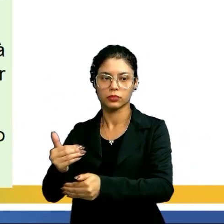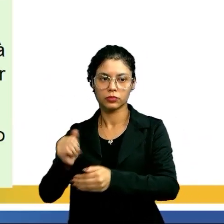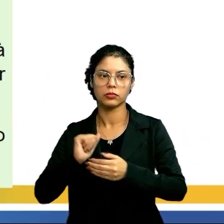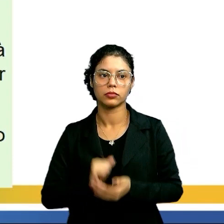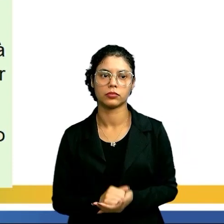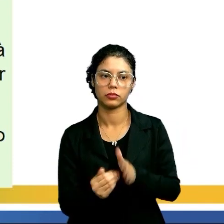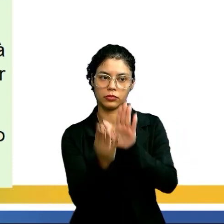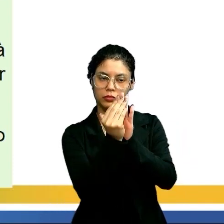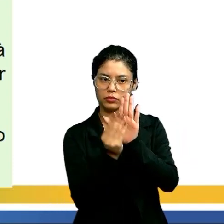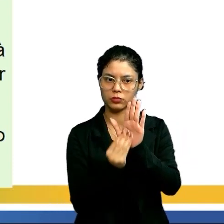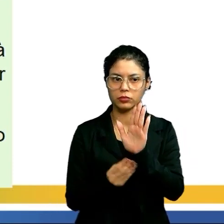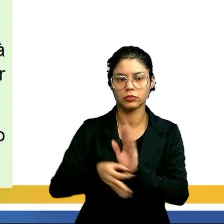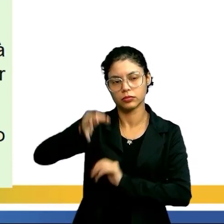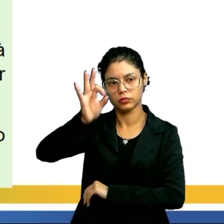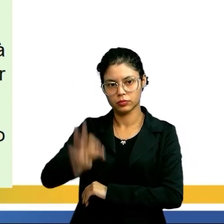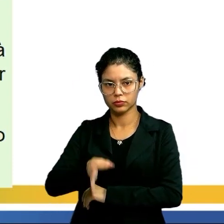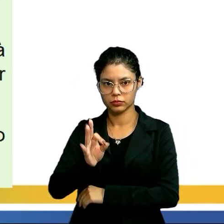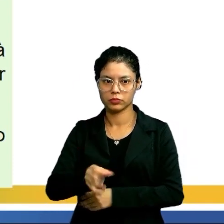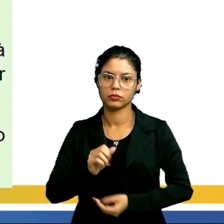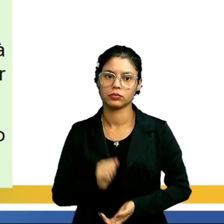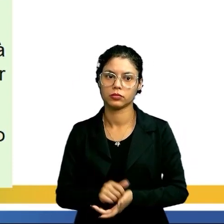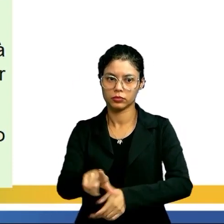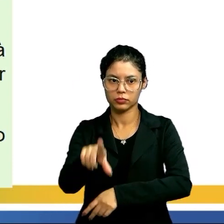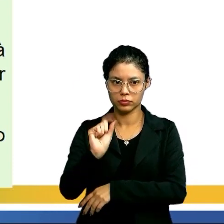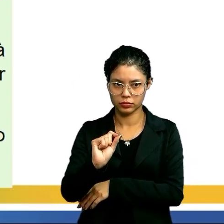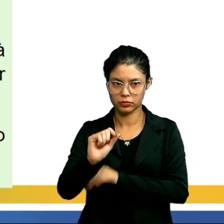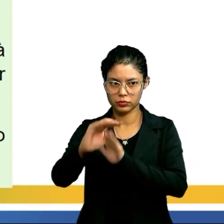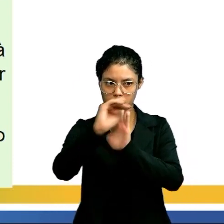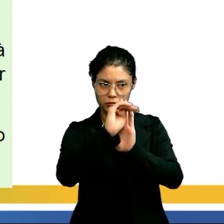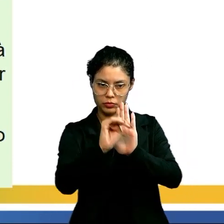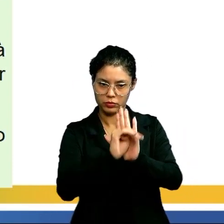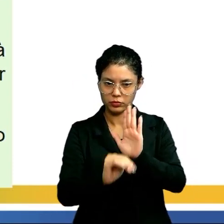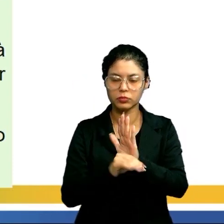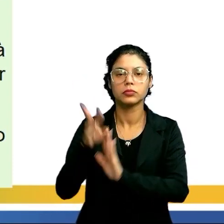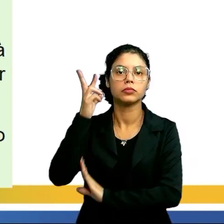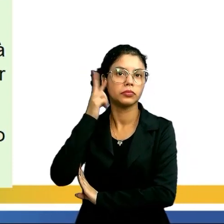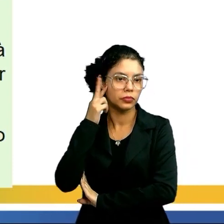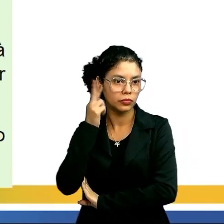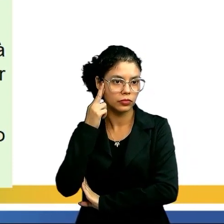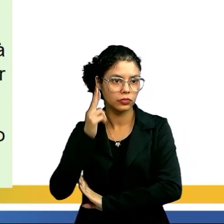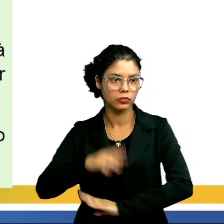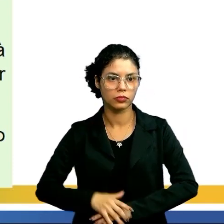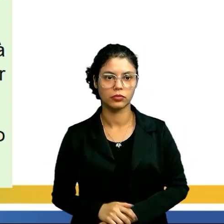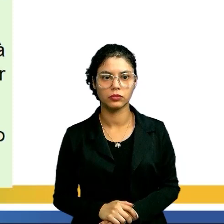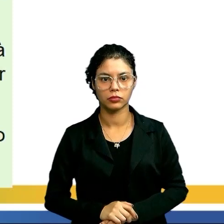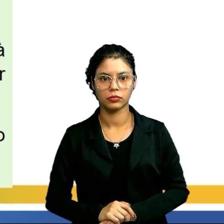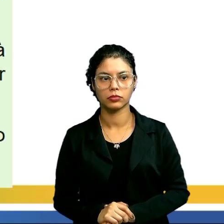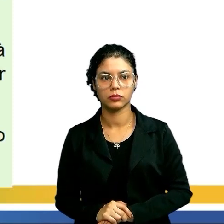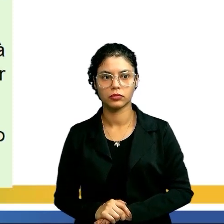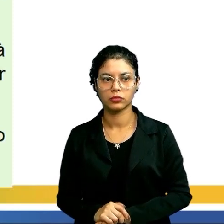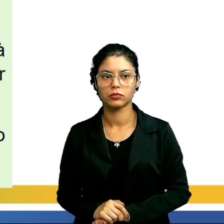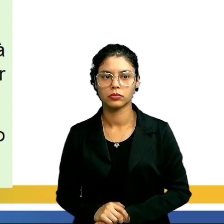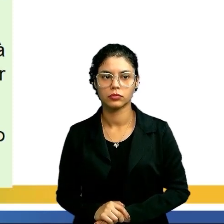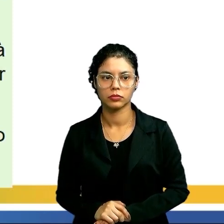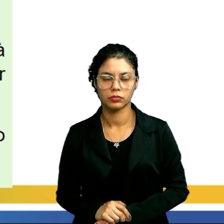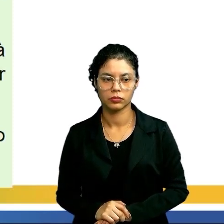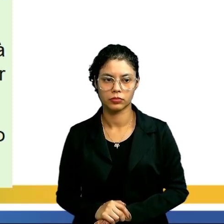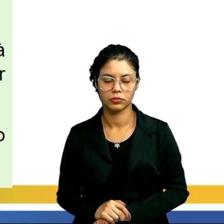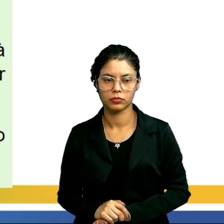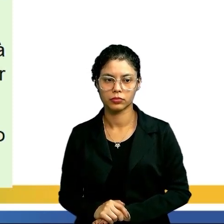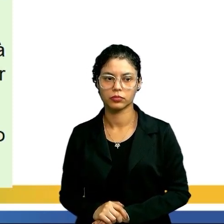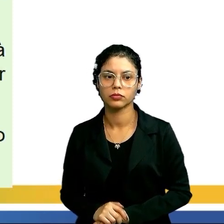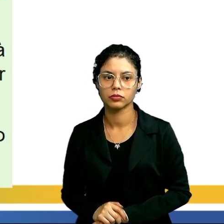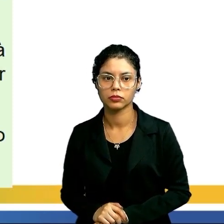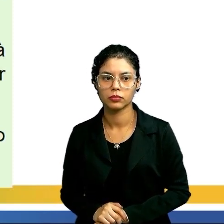tendem a desenvolver certos padrões elitistas de categorizar o que é